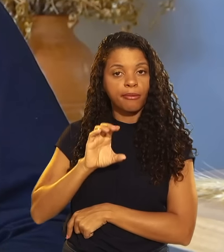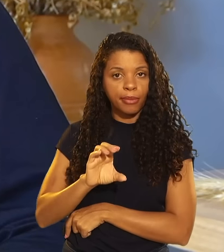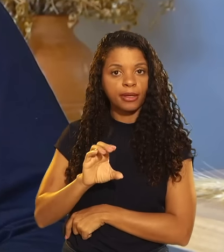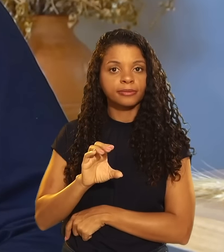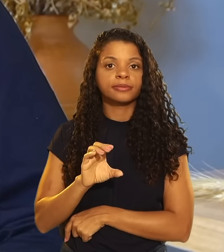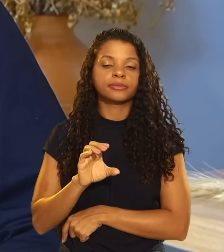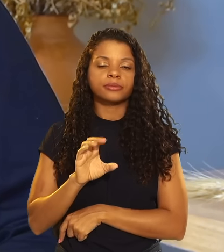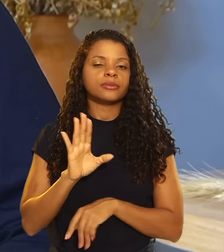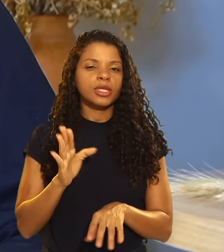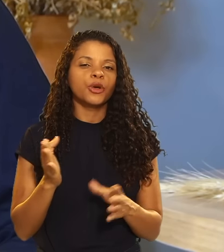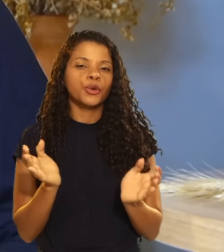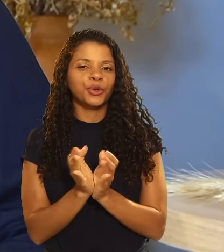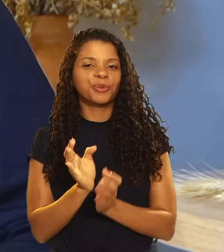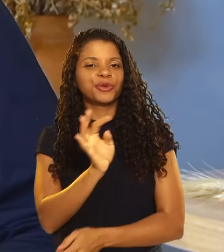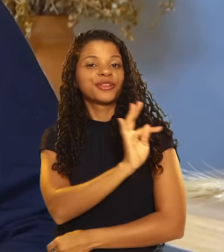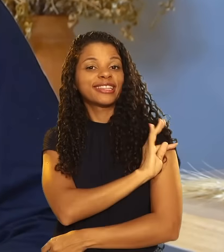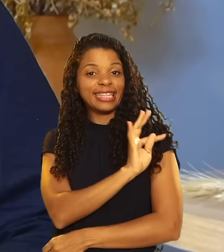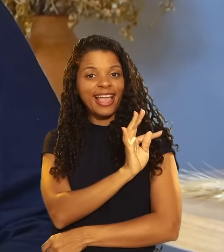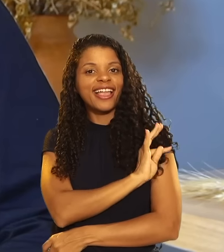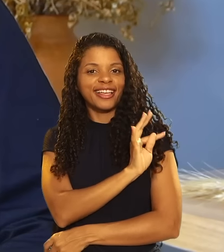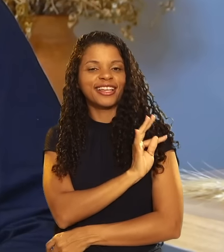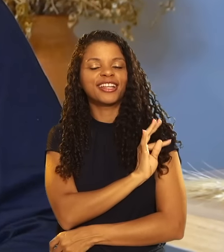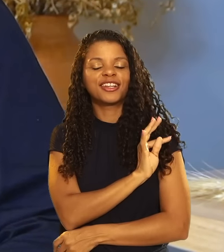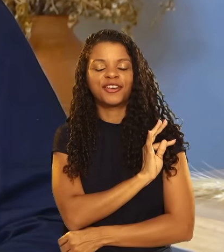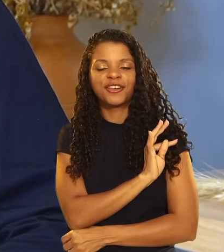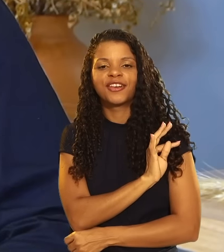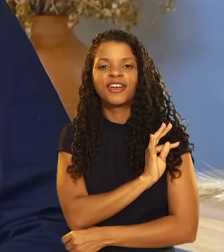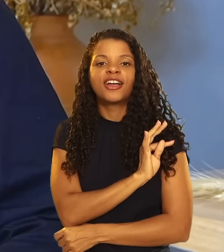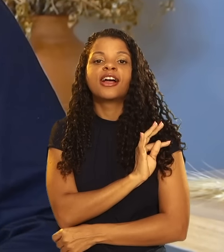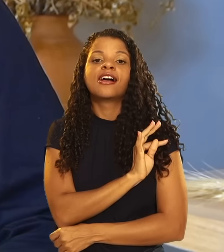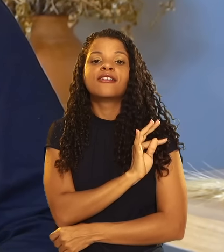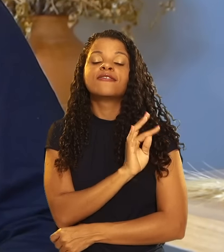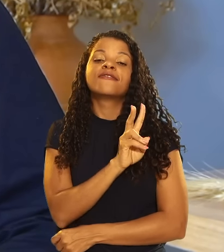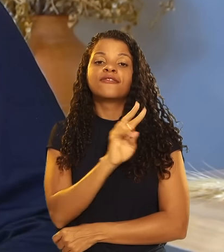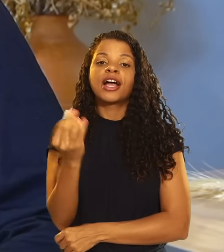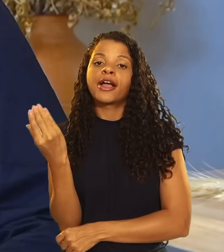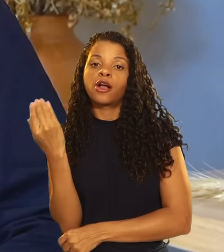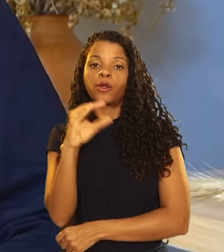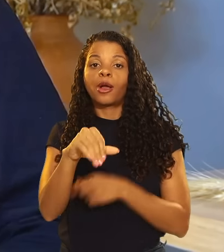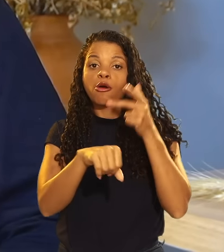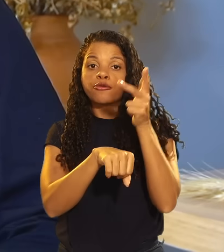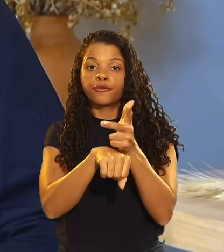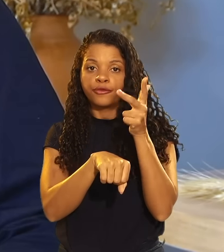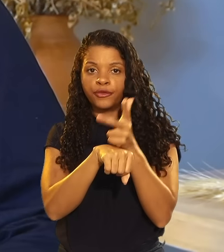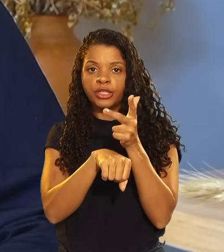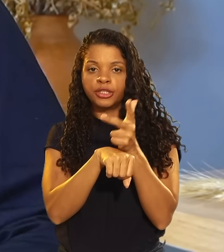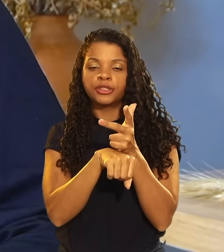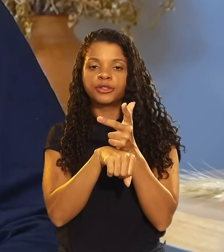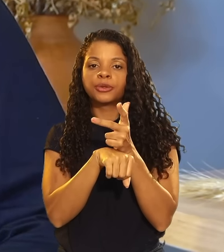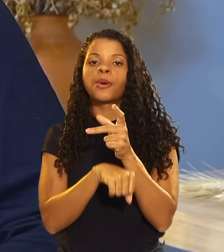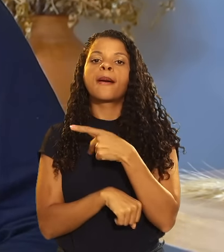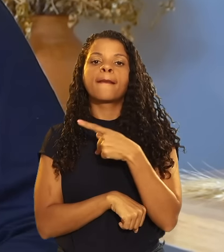parte técnica, né? Nós vamos deixar aqui para você um vídeo que é uma aula, pastor Adolfo Soares e um